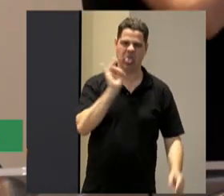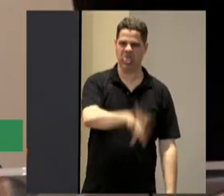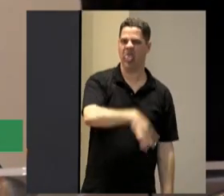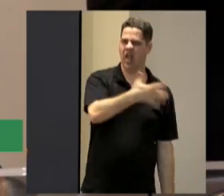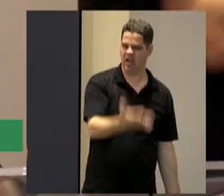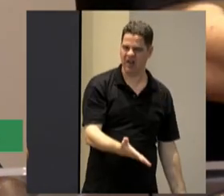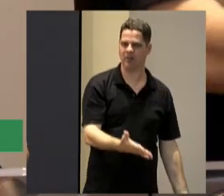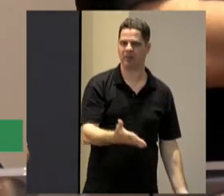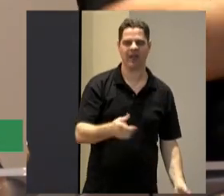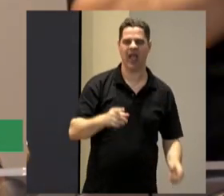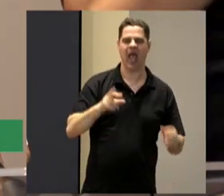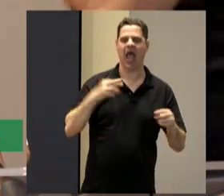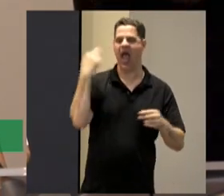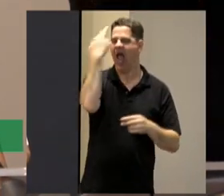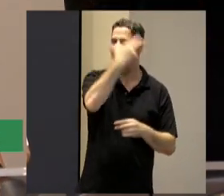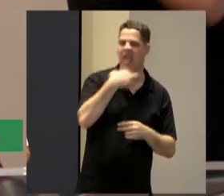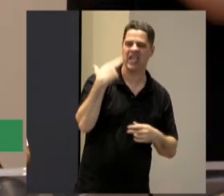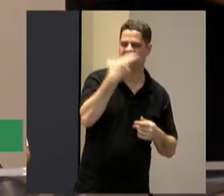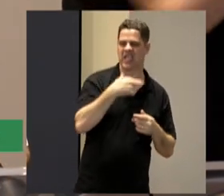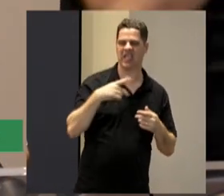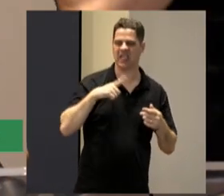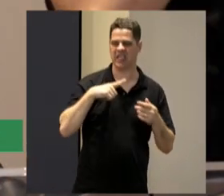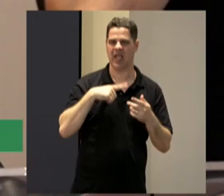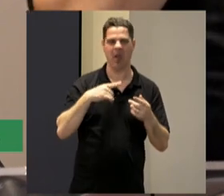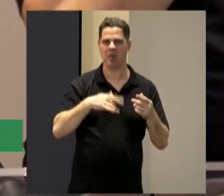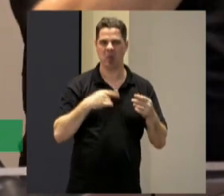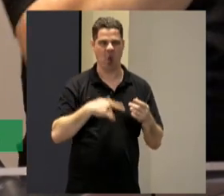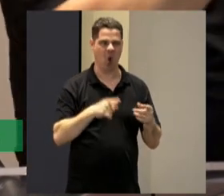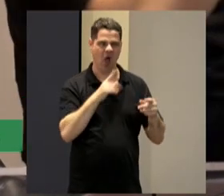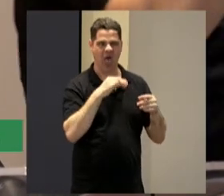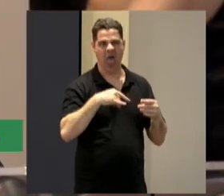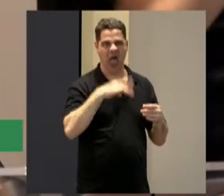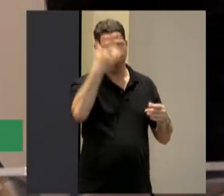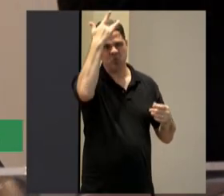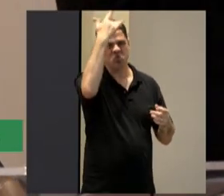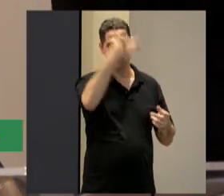rasteiro. Racismo é um atestado de ignorância.